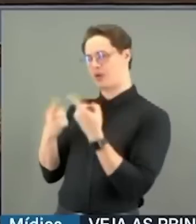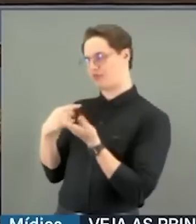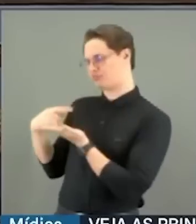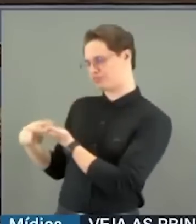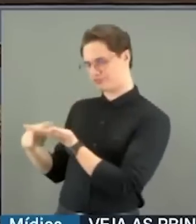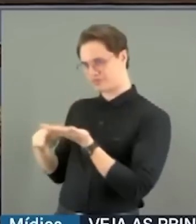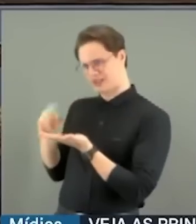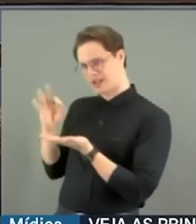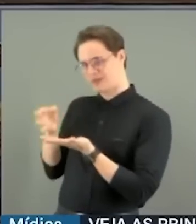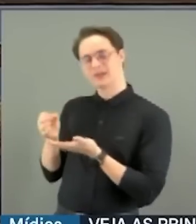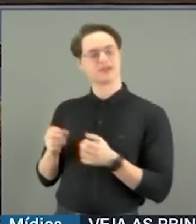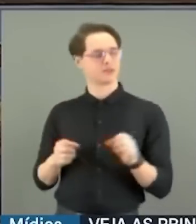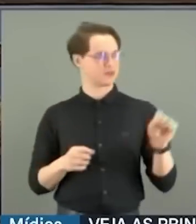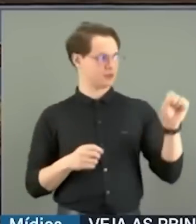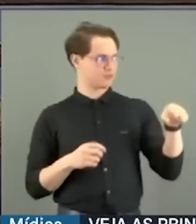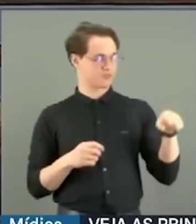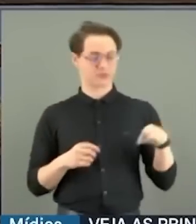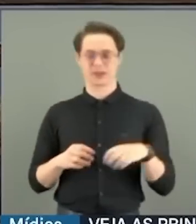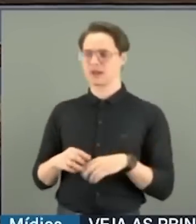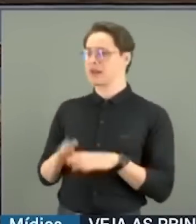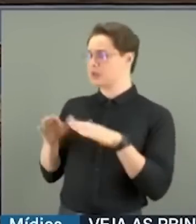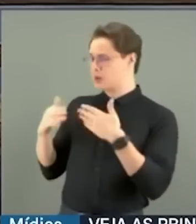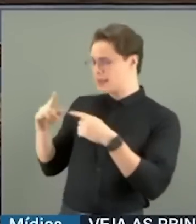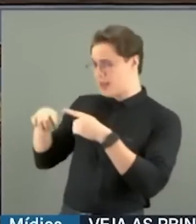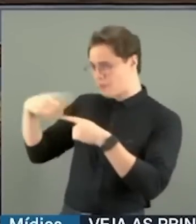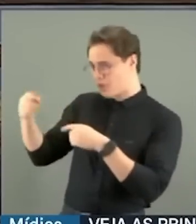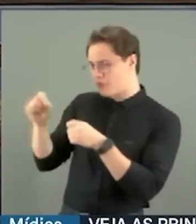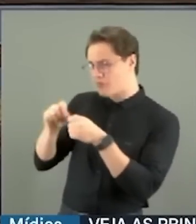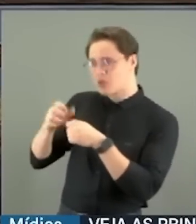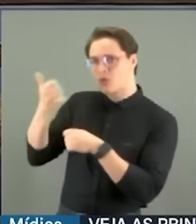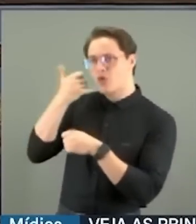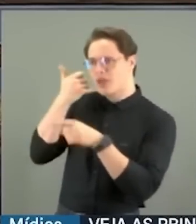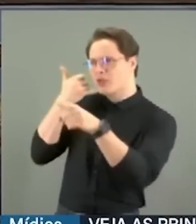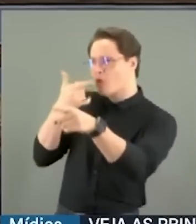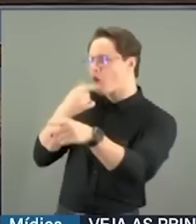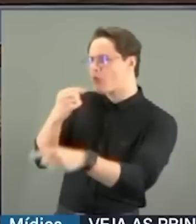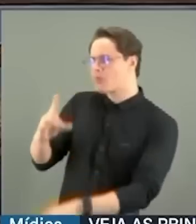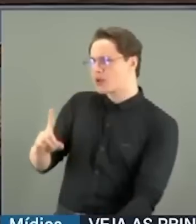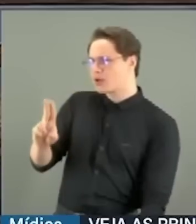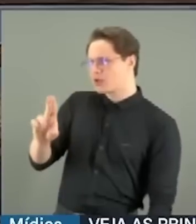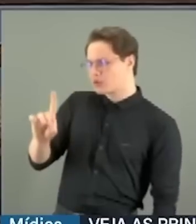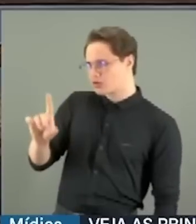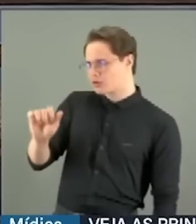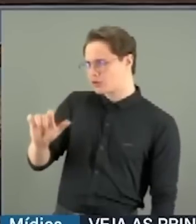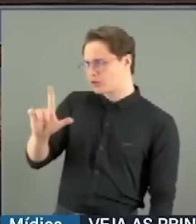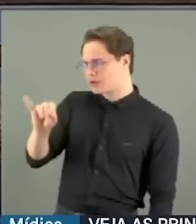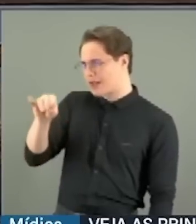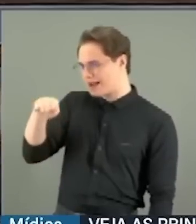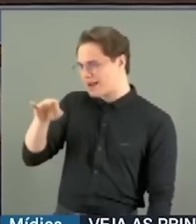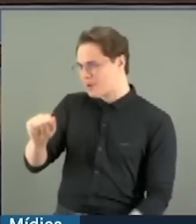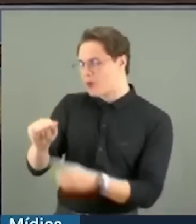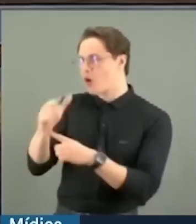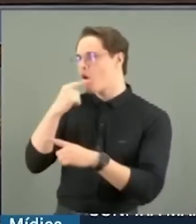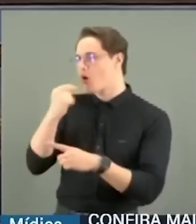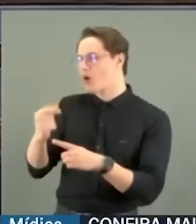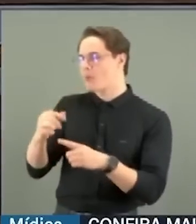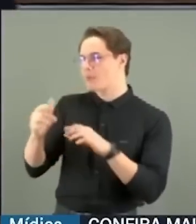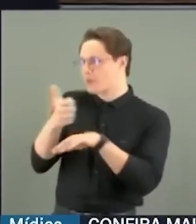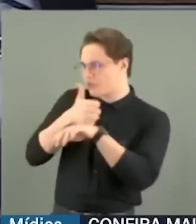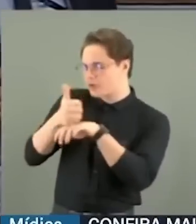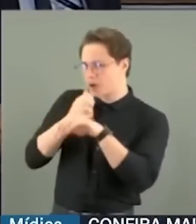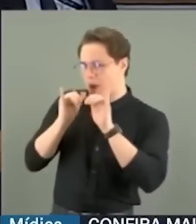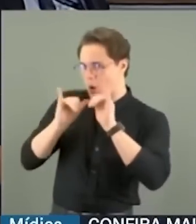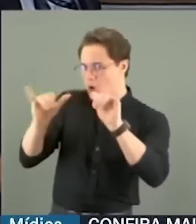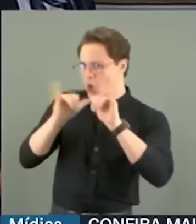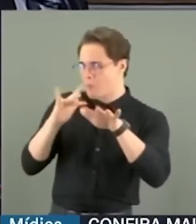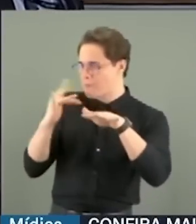marqueteiro Duda Lima? Sim, durante a reunião, o Valdemar entrou em contato com o marqueteiro, inclusive no Viva Voz,